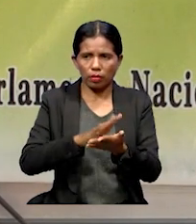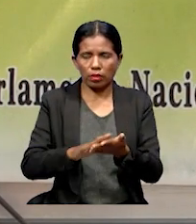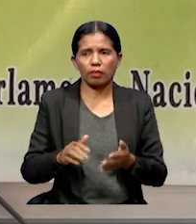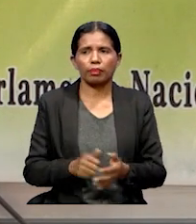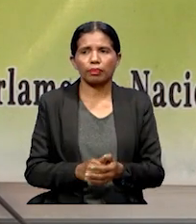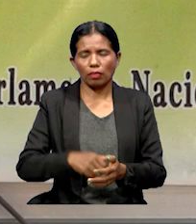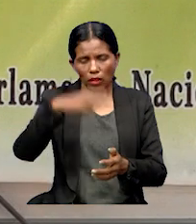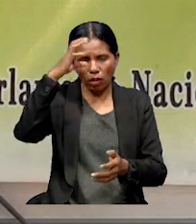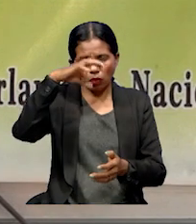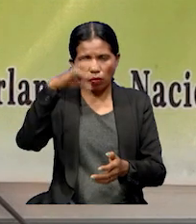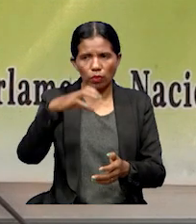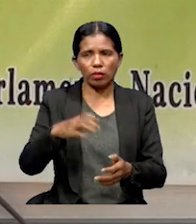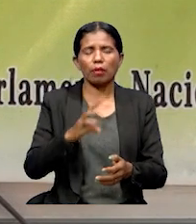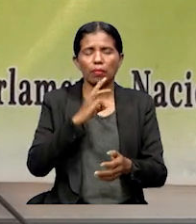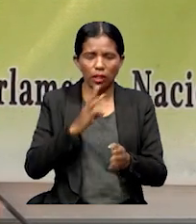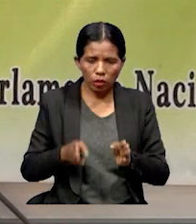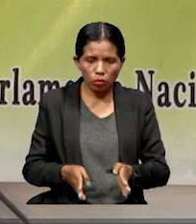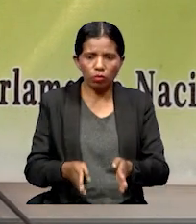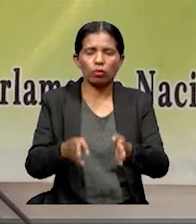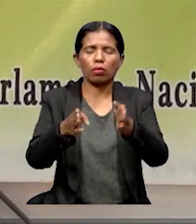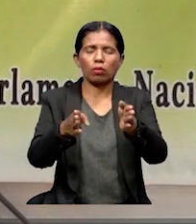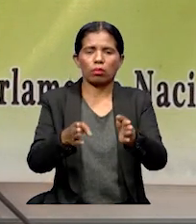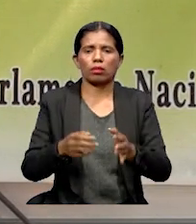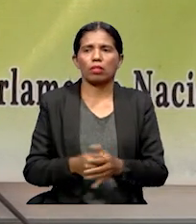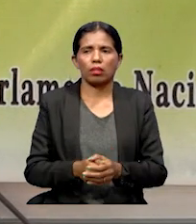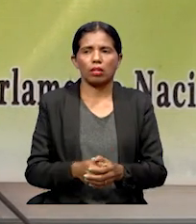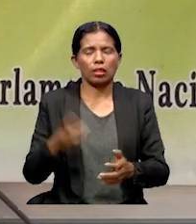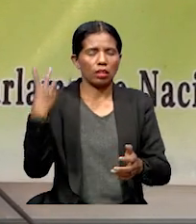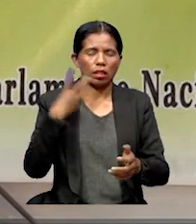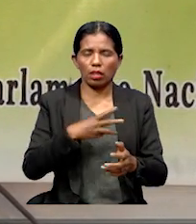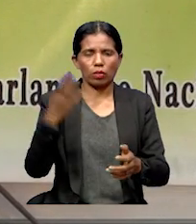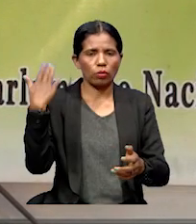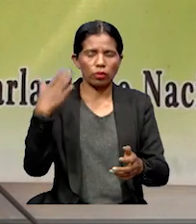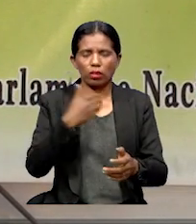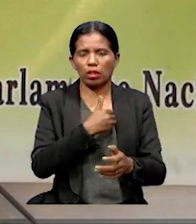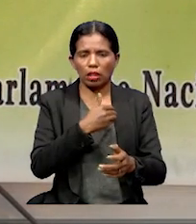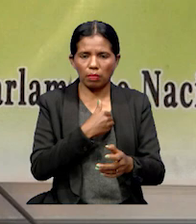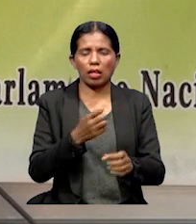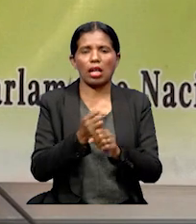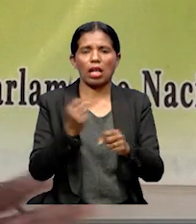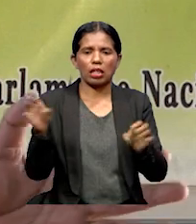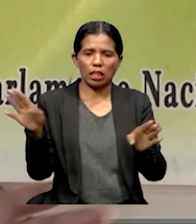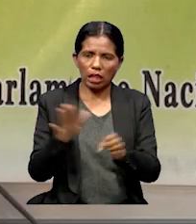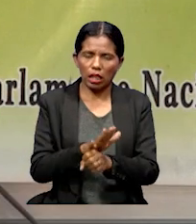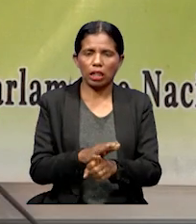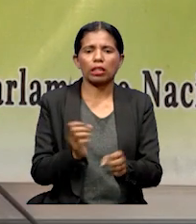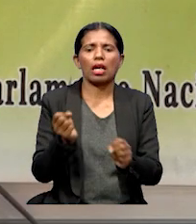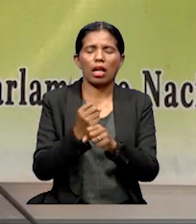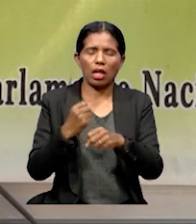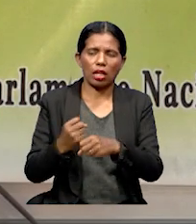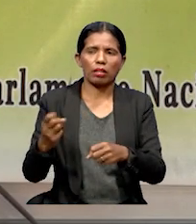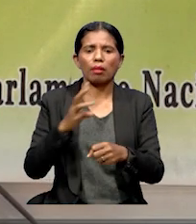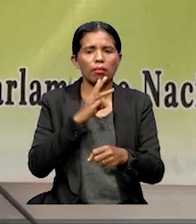atu udang hal nusamos bene halai turnia dalan mas agora se ida tuan ini an husikel ida pu ida funian mai takatan vale antu quer dizer bene la